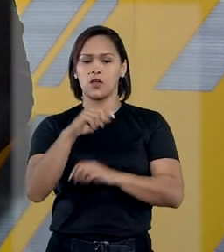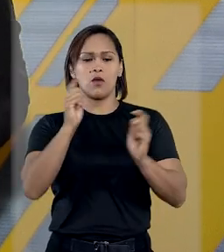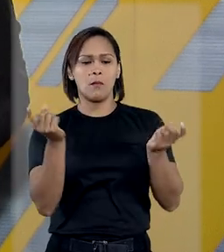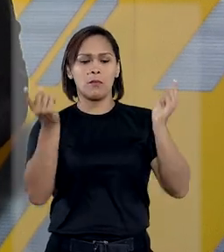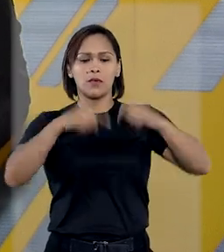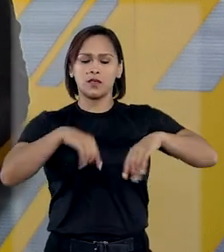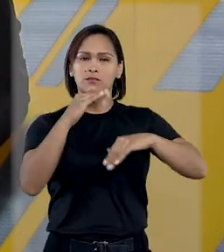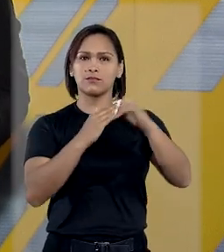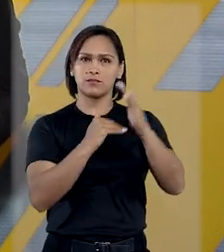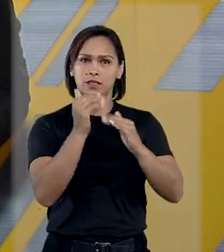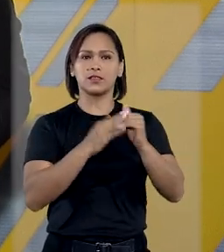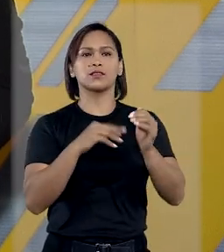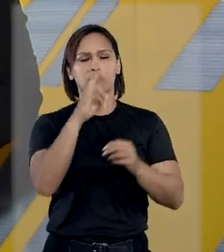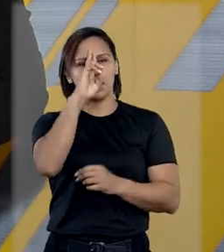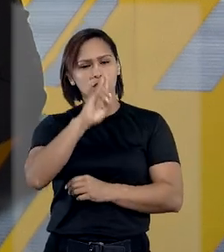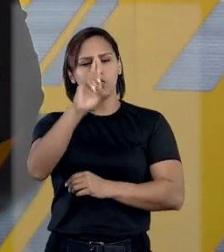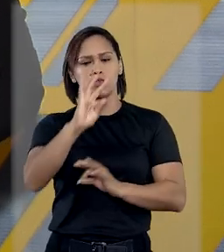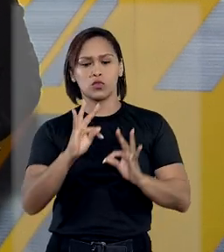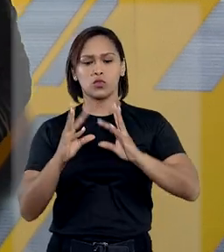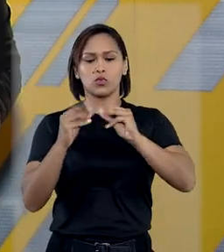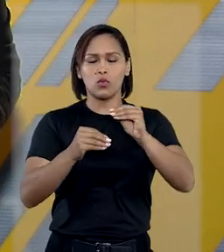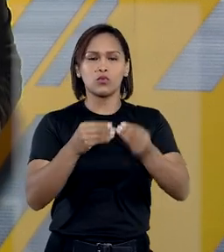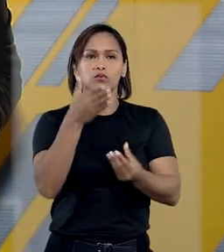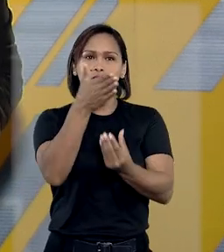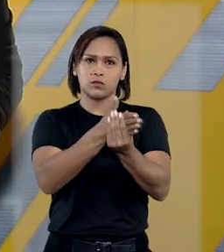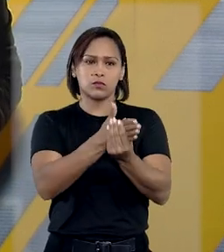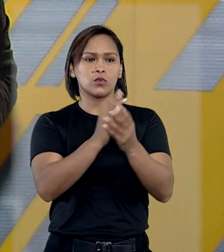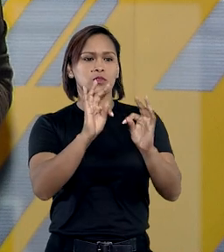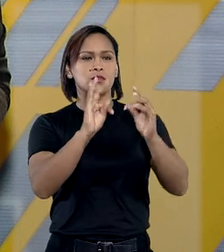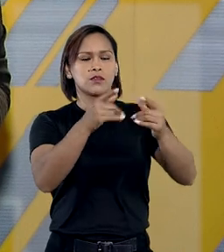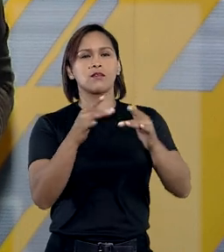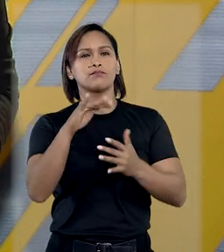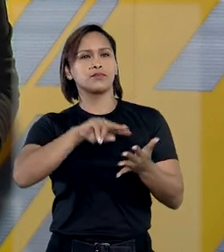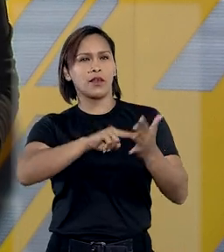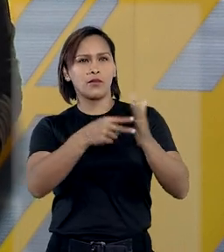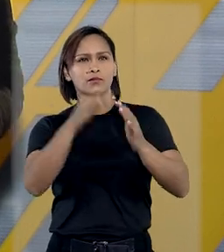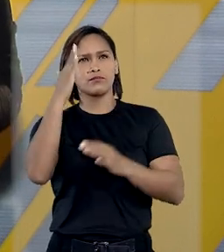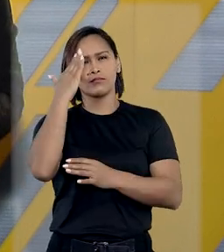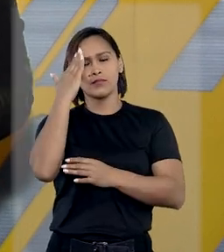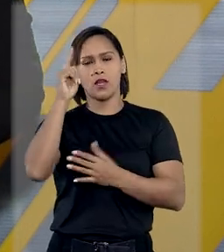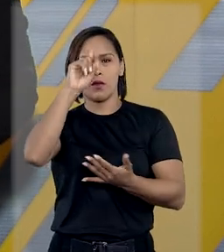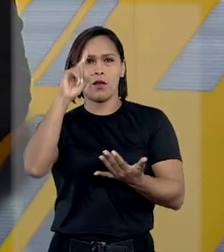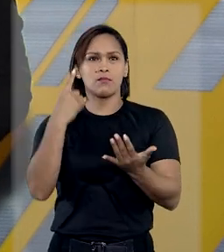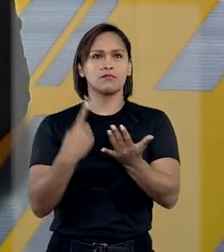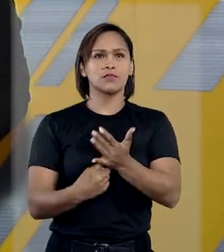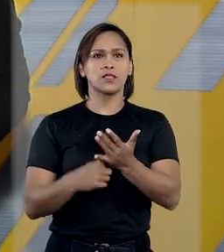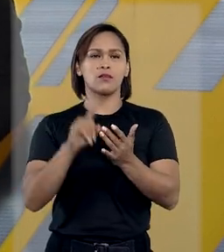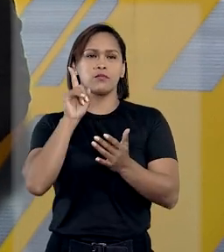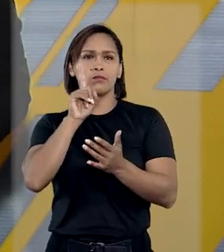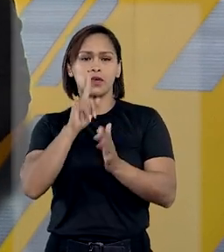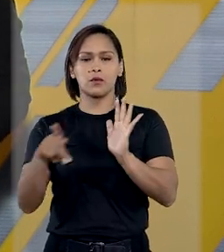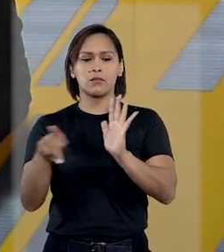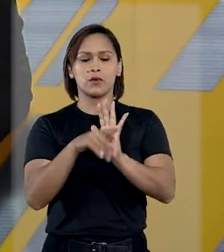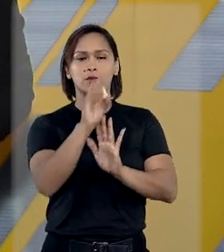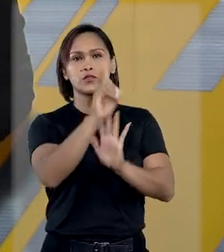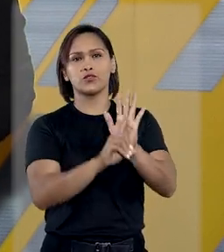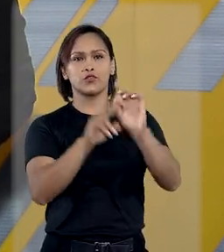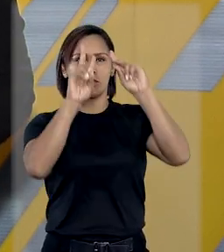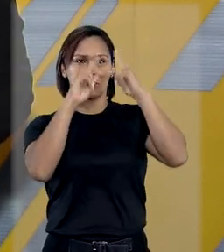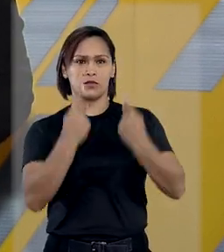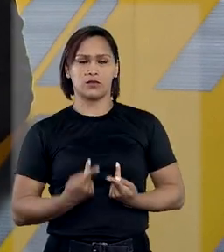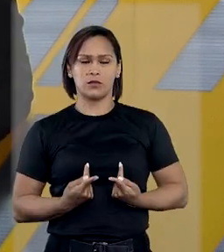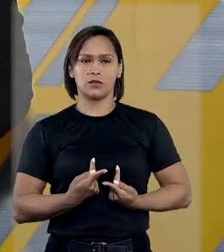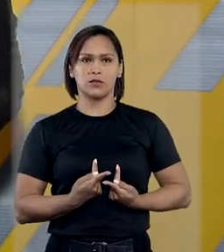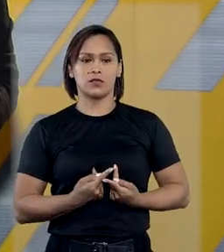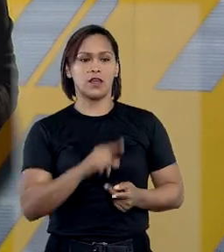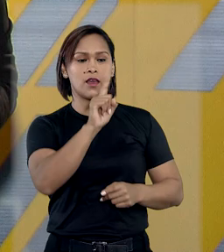reconheceu a competência da Corte Interamericana em todos os casos relativos à interpretação ou aplicação da Convenção Americana de Direitos